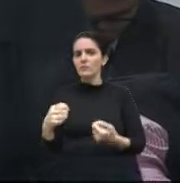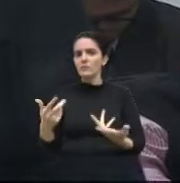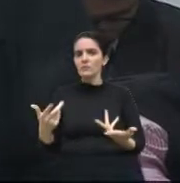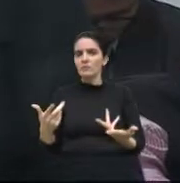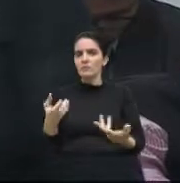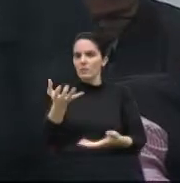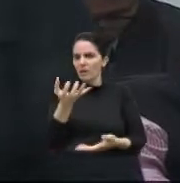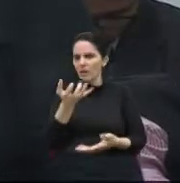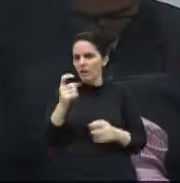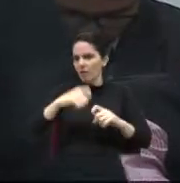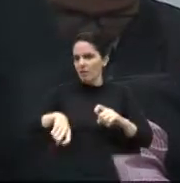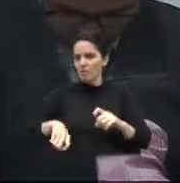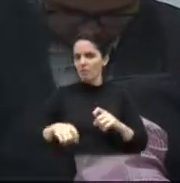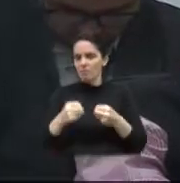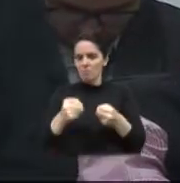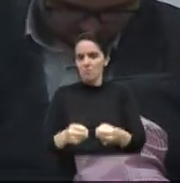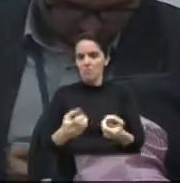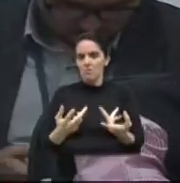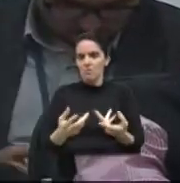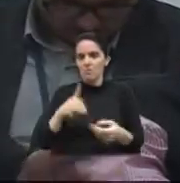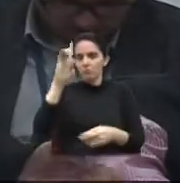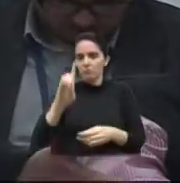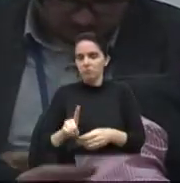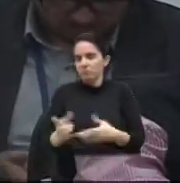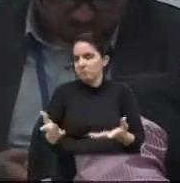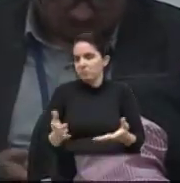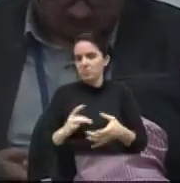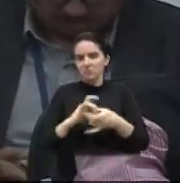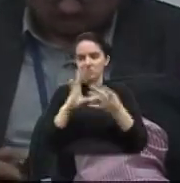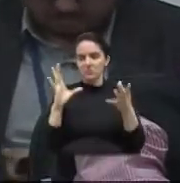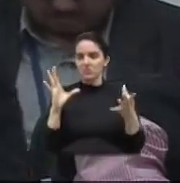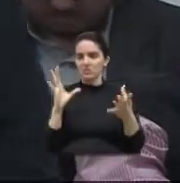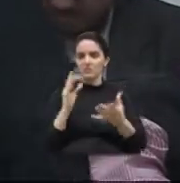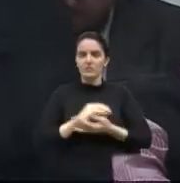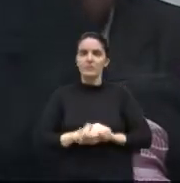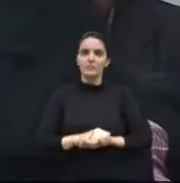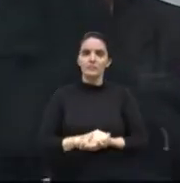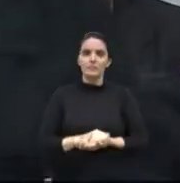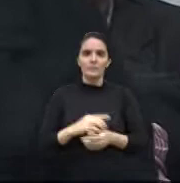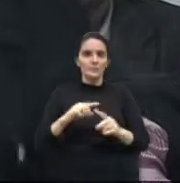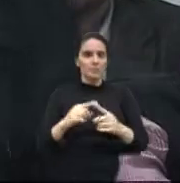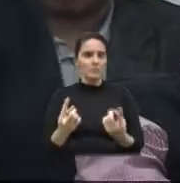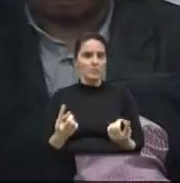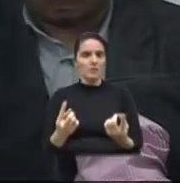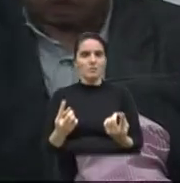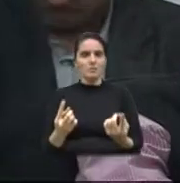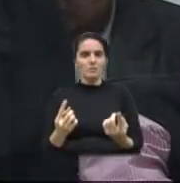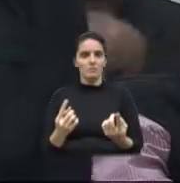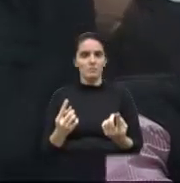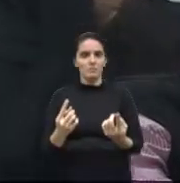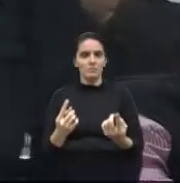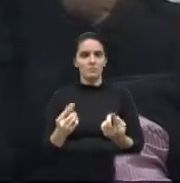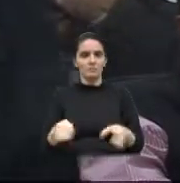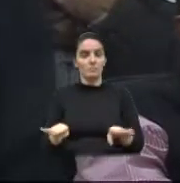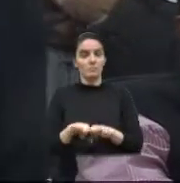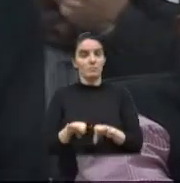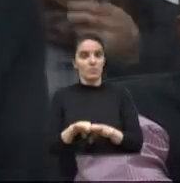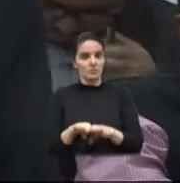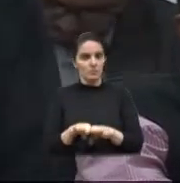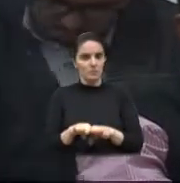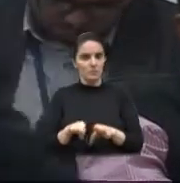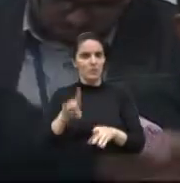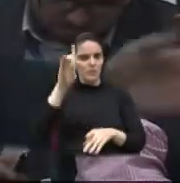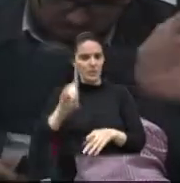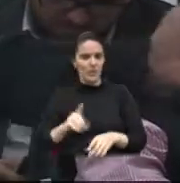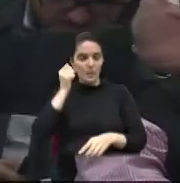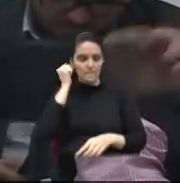transar, cada um tem o seu direito de fazer o que quiser. Agora, o seu direito é também de matar.